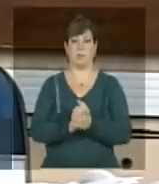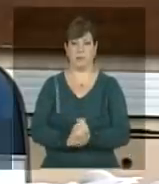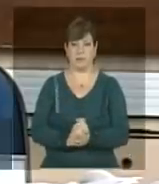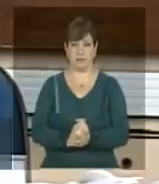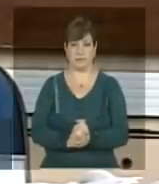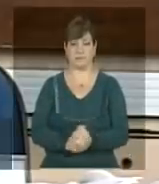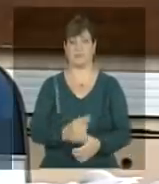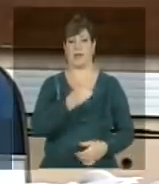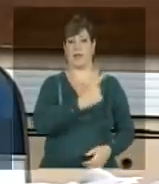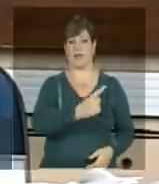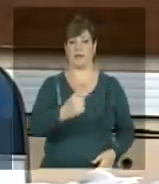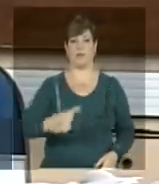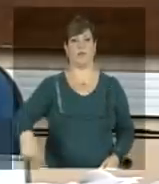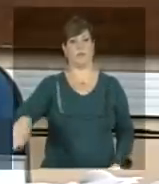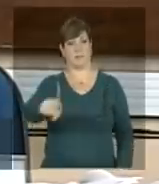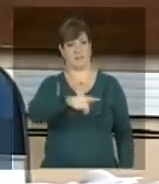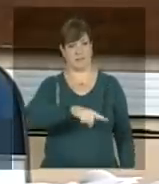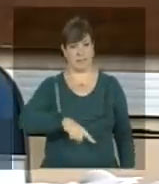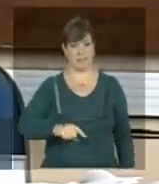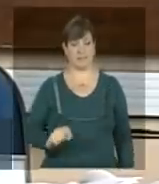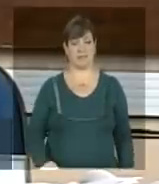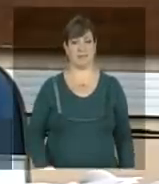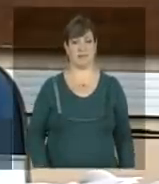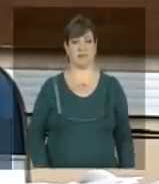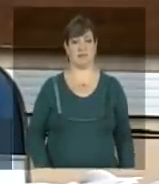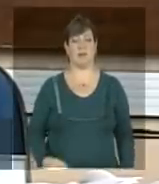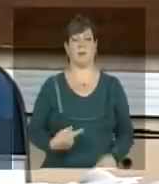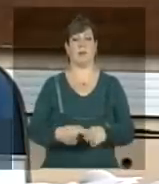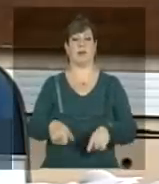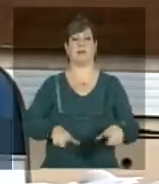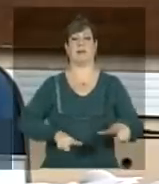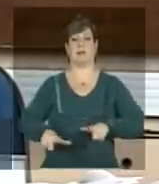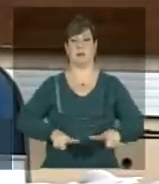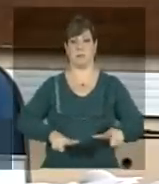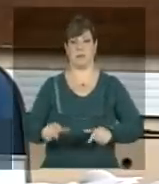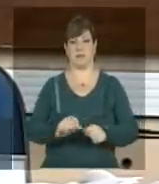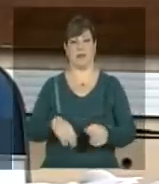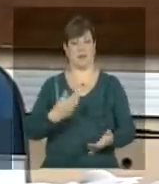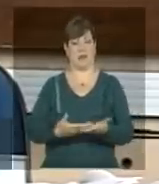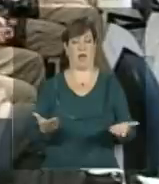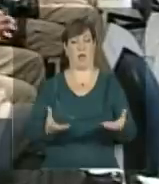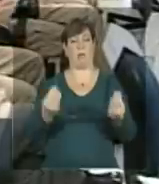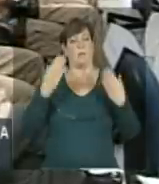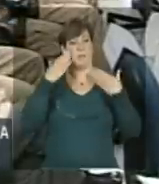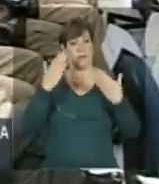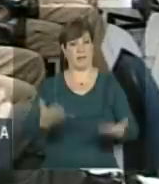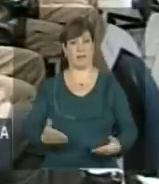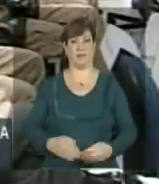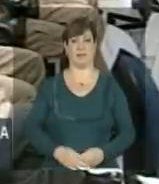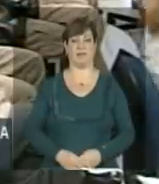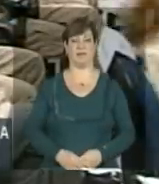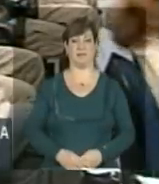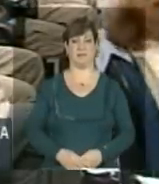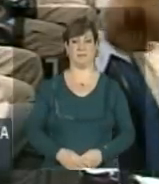cumprimentar cada um de vocês pelo trabalho que foi feito até agora. Muito obrigada.